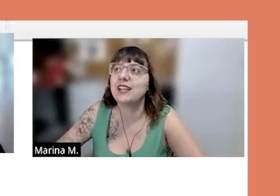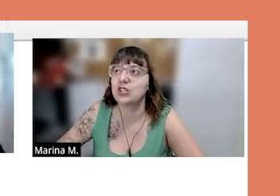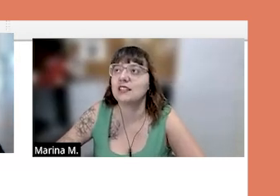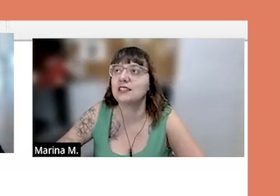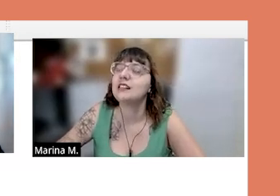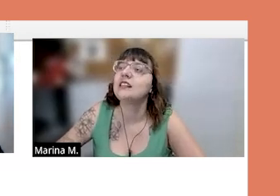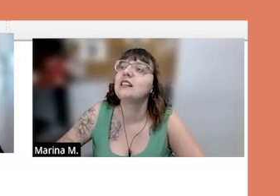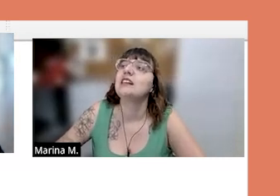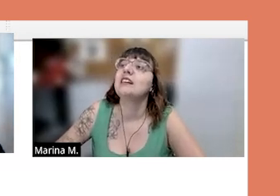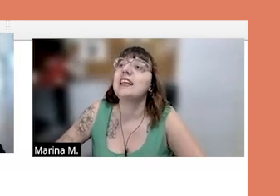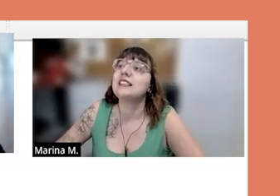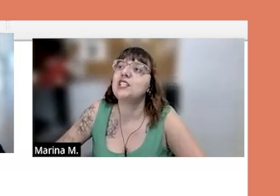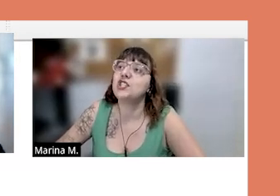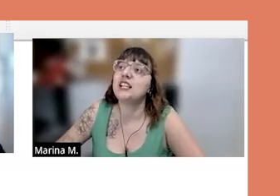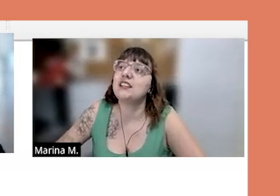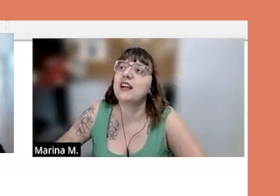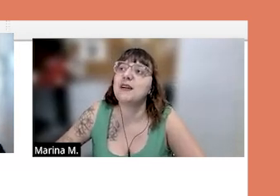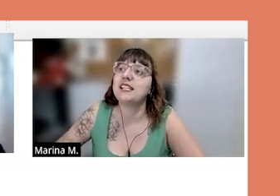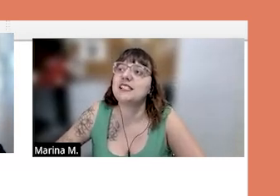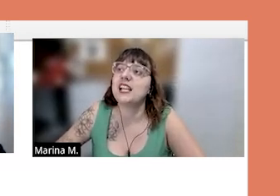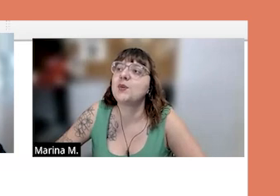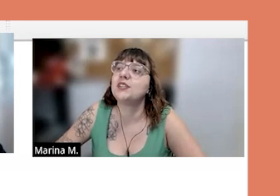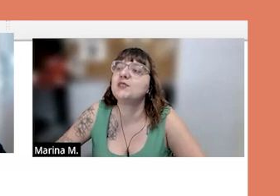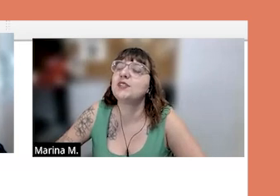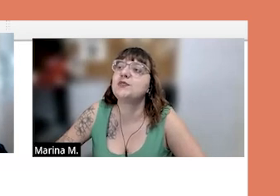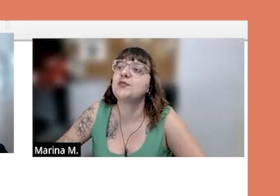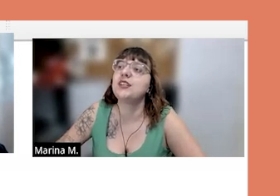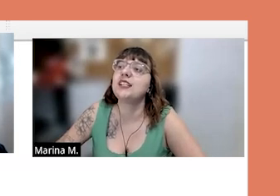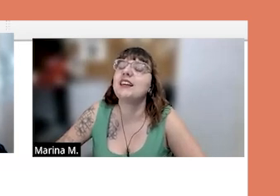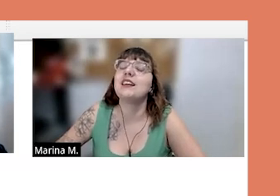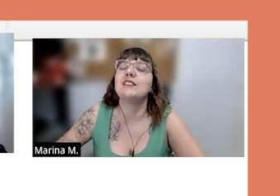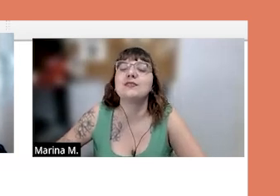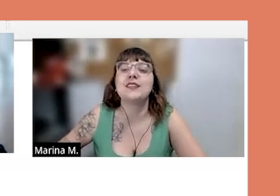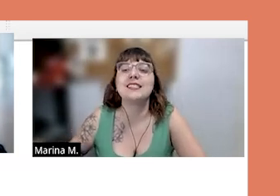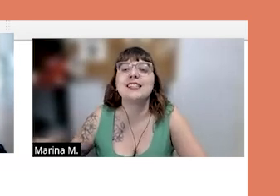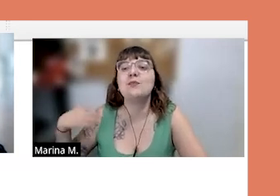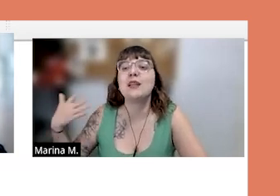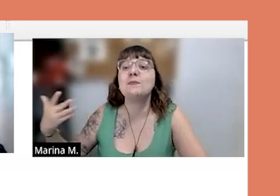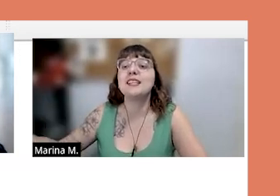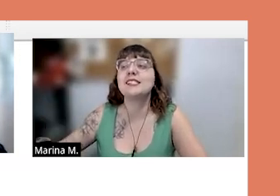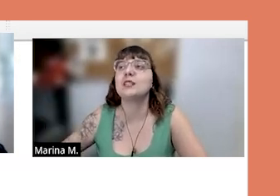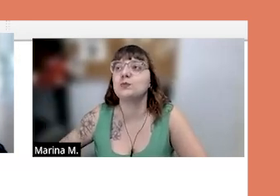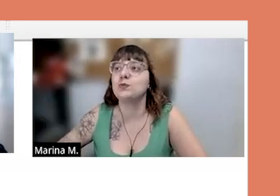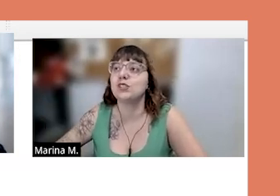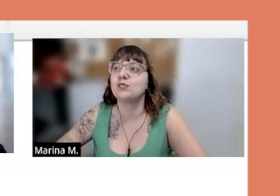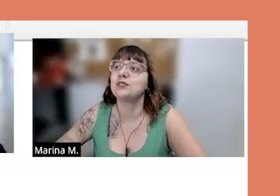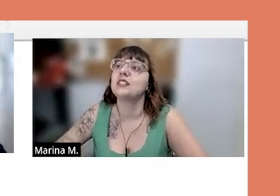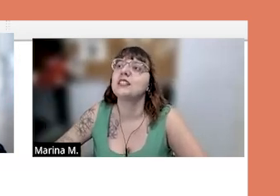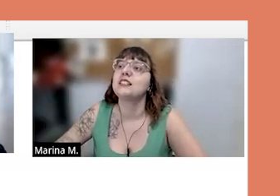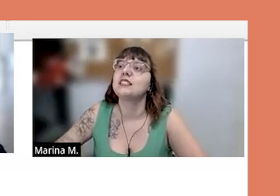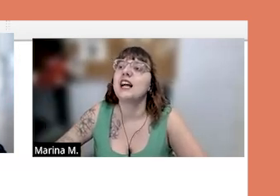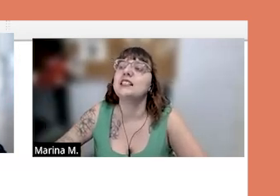de uma legenda. Essa legenda vai aparecer quando você for fazer uma impressão